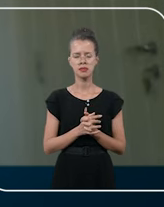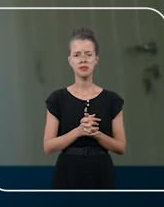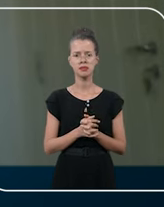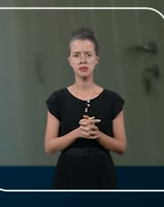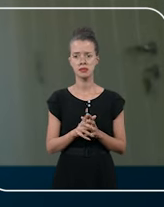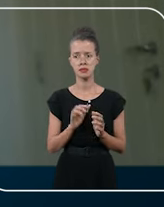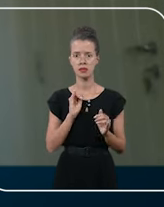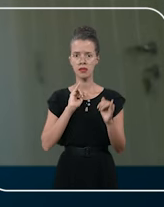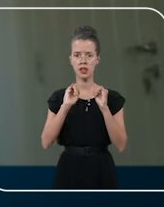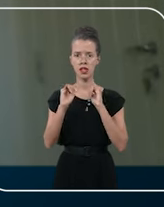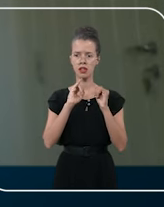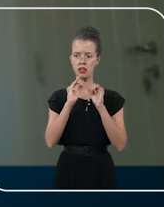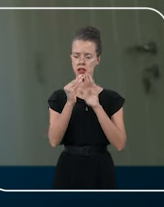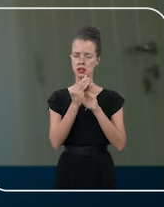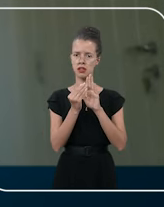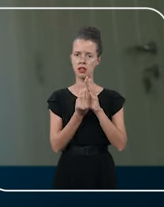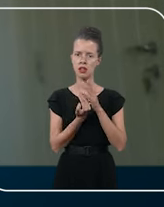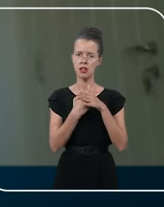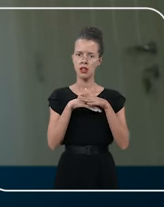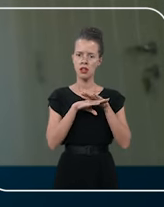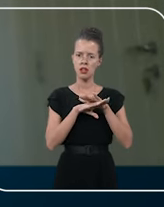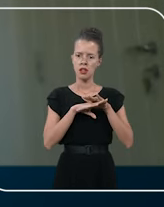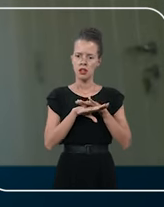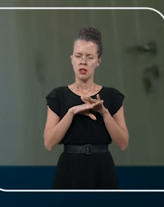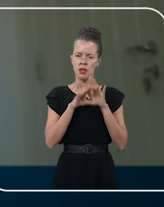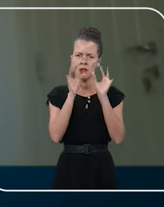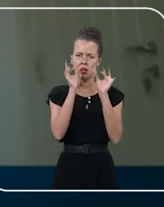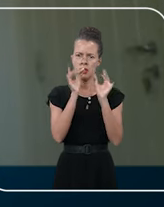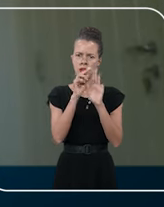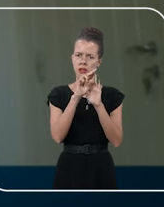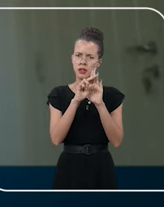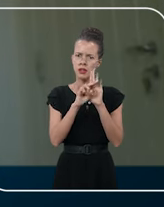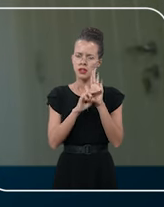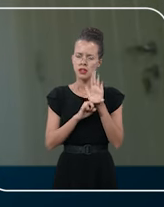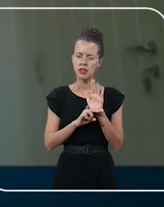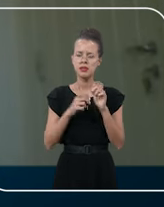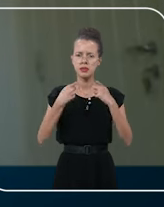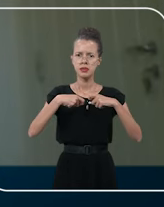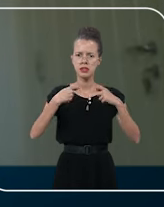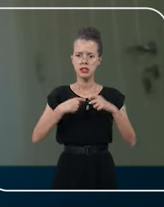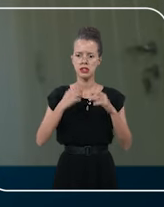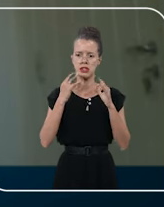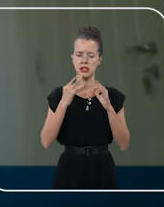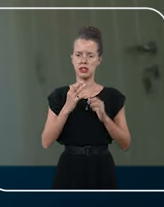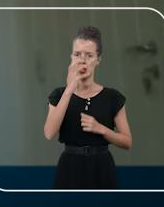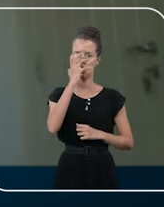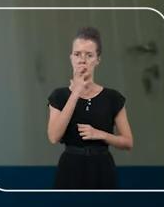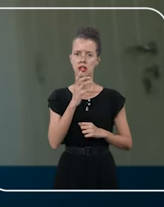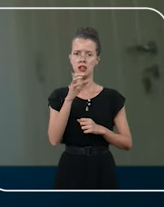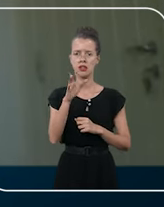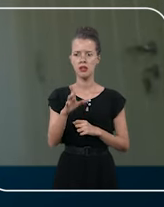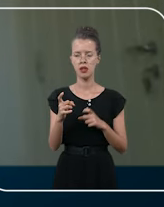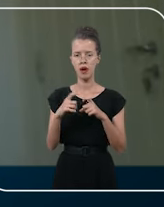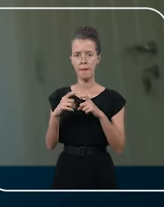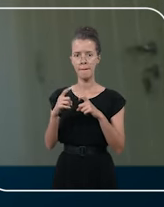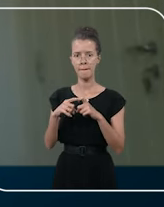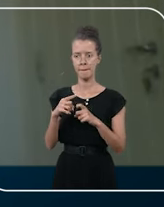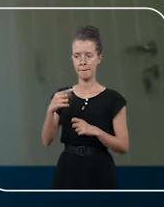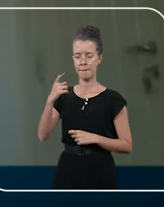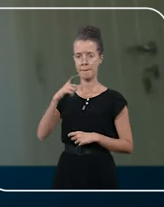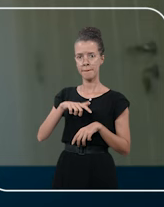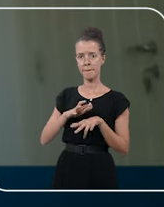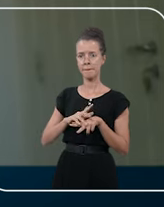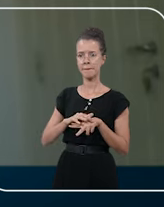uma forma muito criteriosa. E quando falamos da relação médico-paciente, nós temos, de